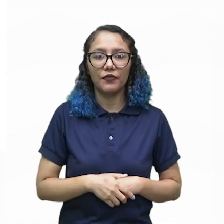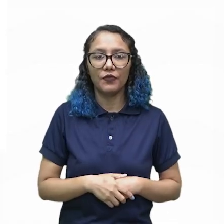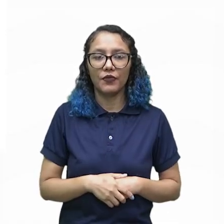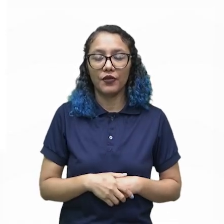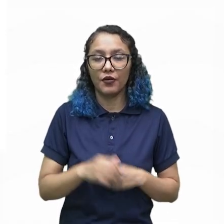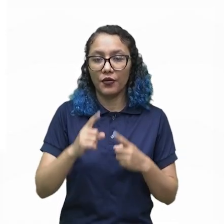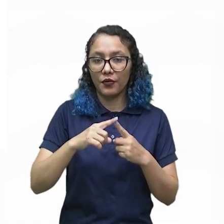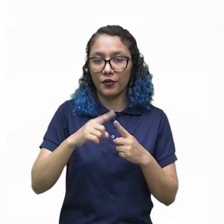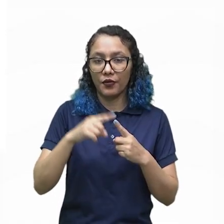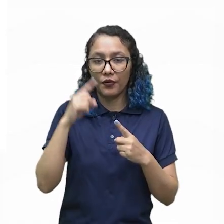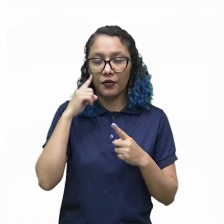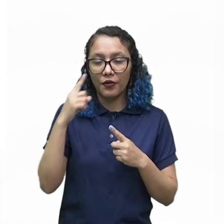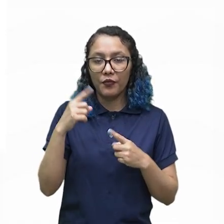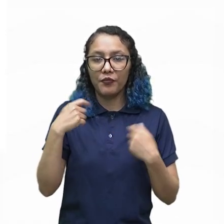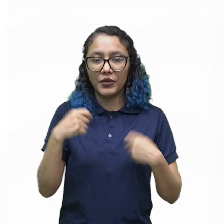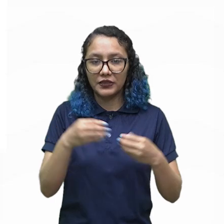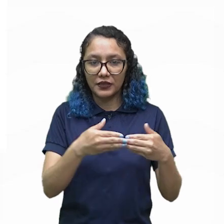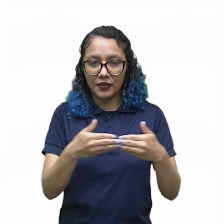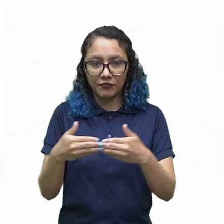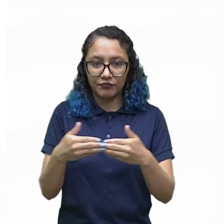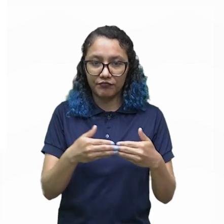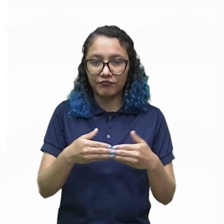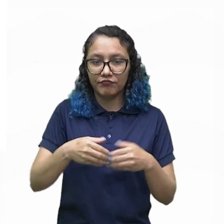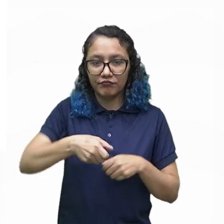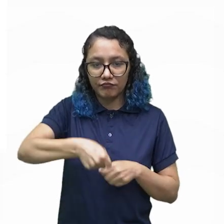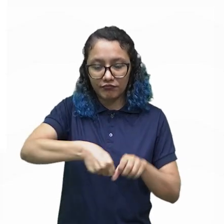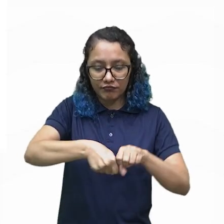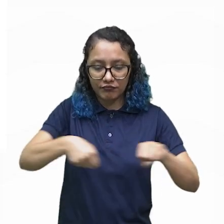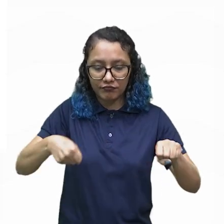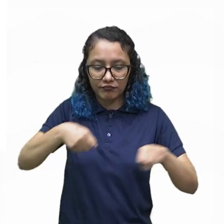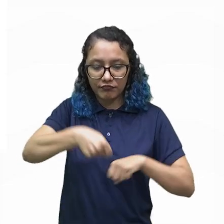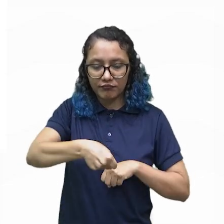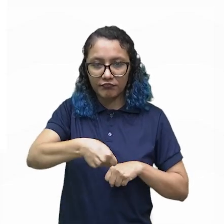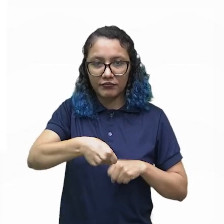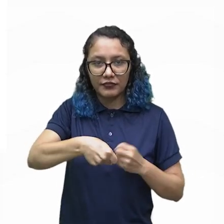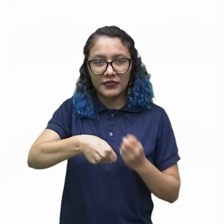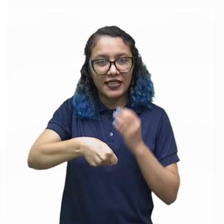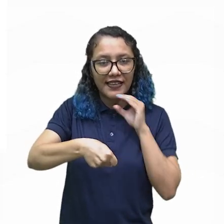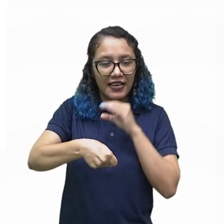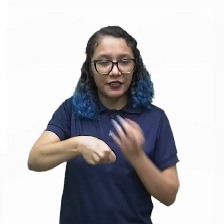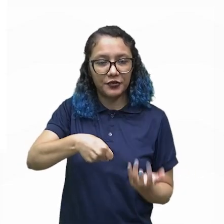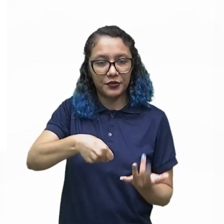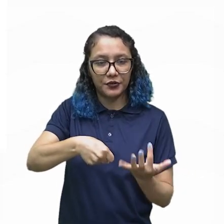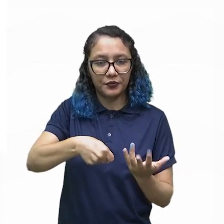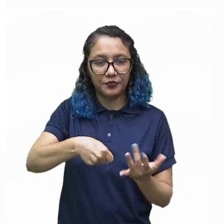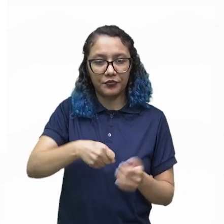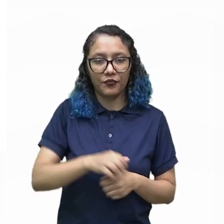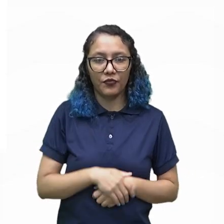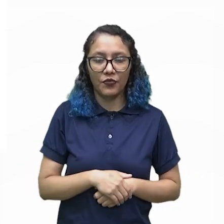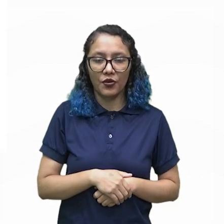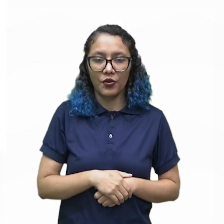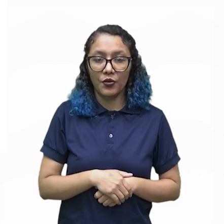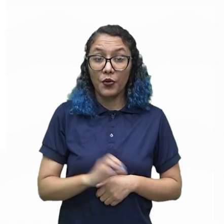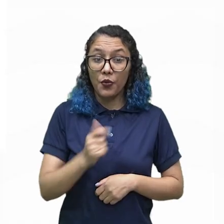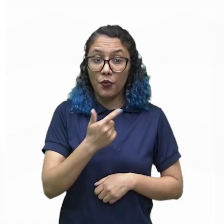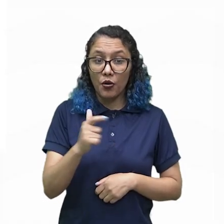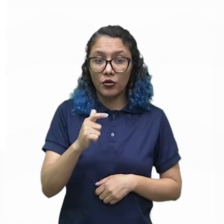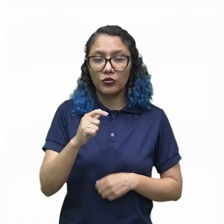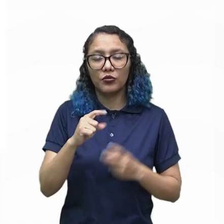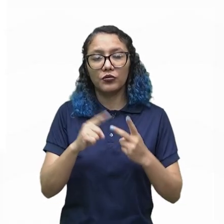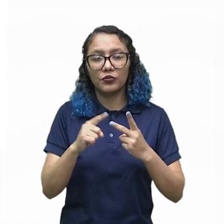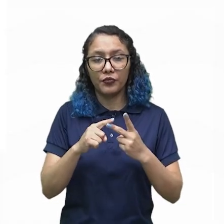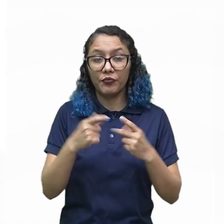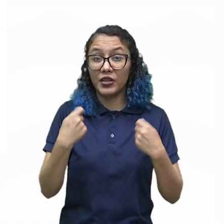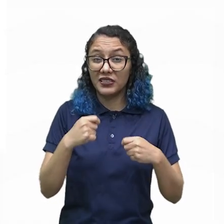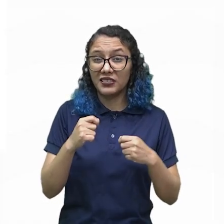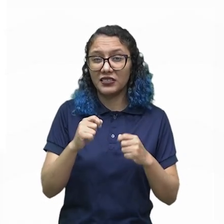sólido, essa barrinha aquecendo, né? Convecção, é necessário ali um fluido, seja ele gasoso ou